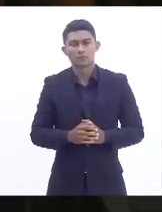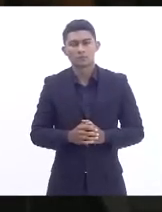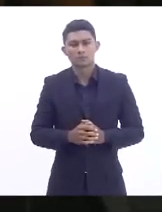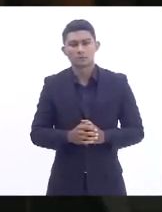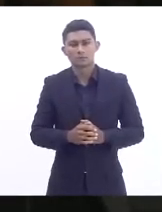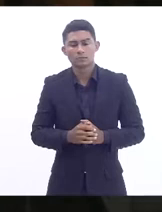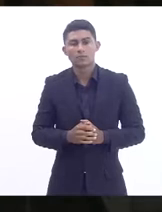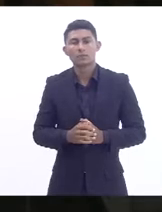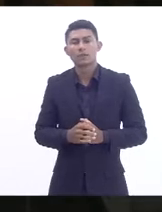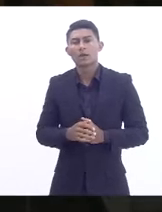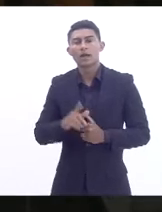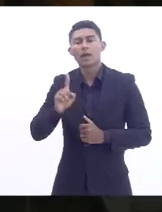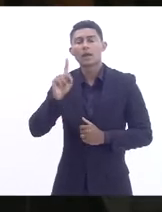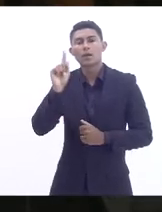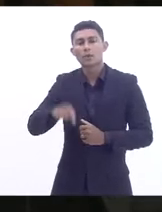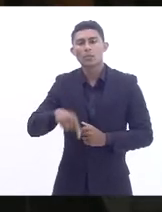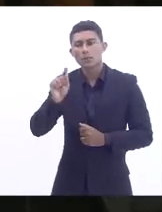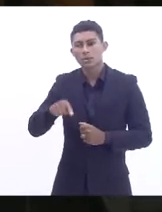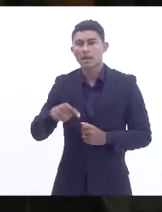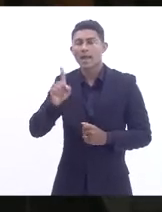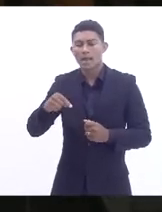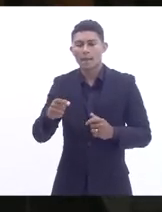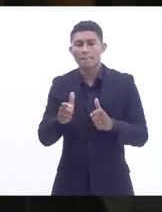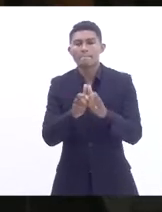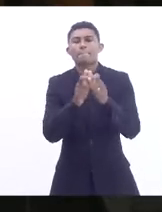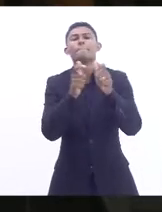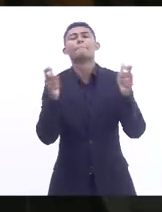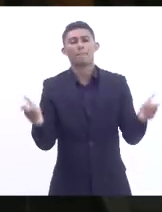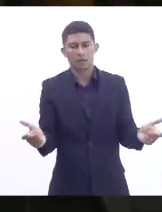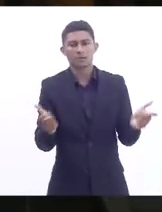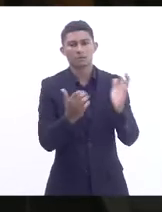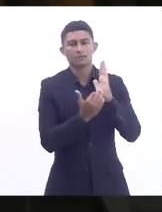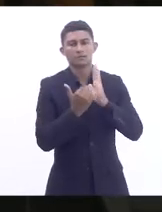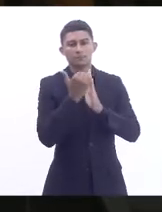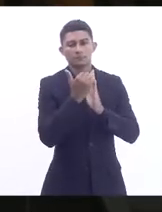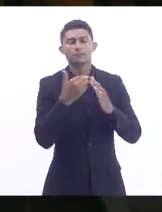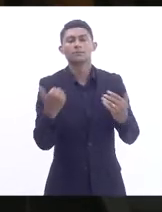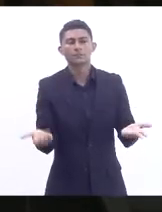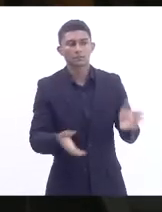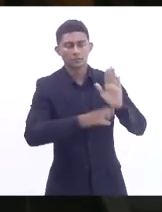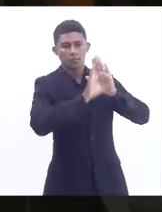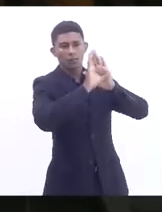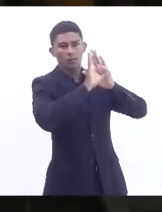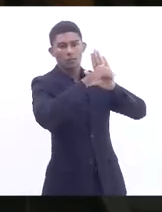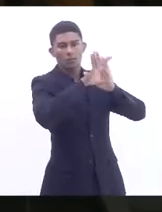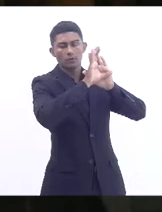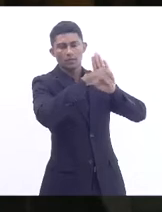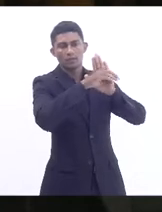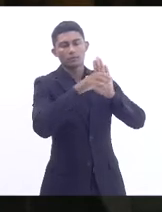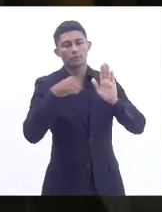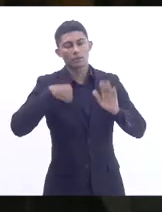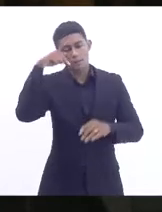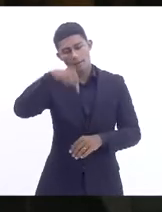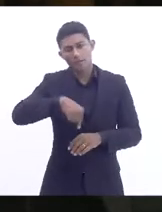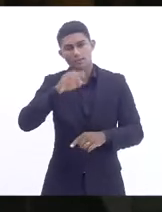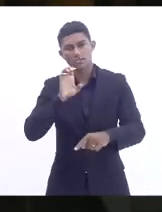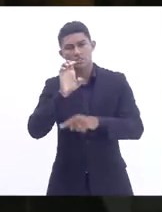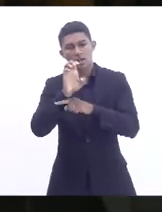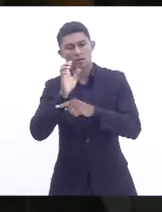fez essa ampliação de margem. Então, o conceito que eu trouxe para o Estado